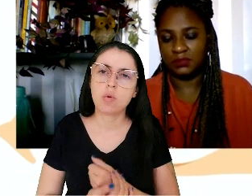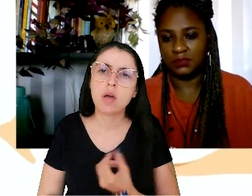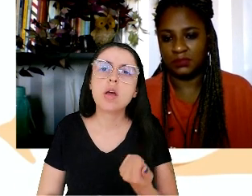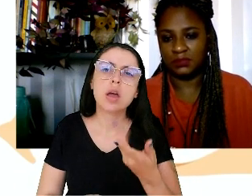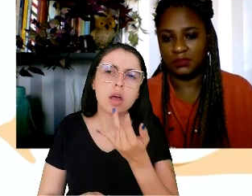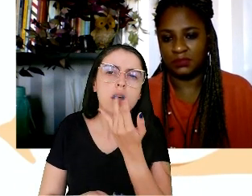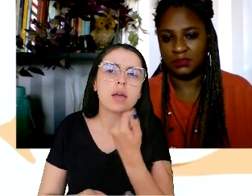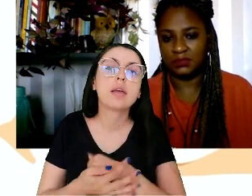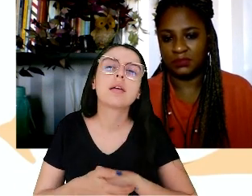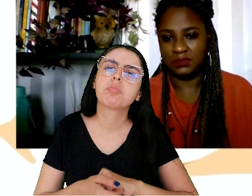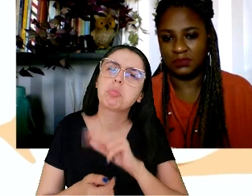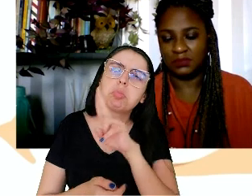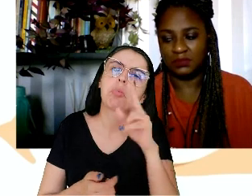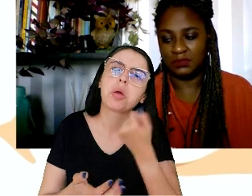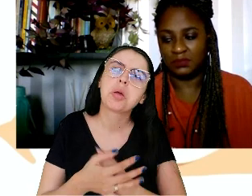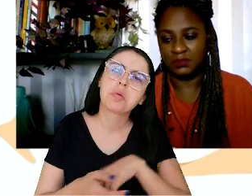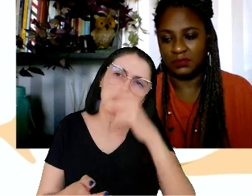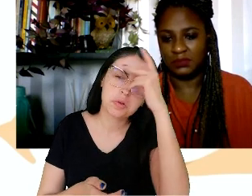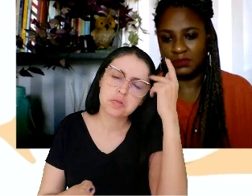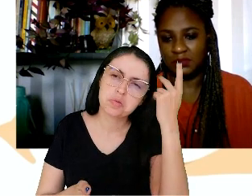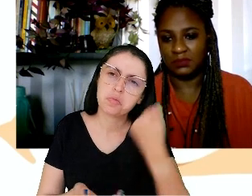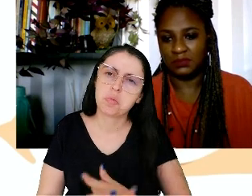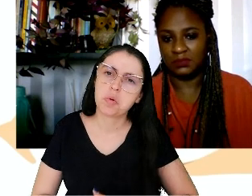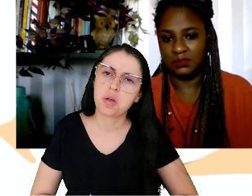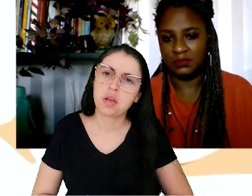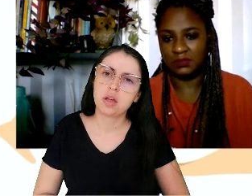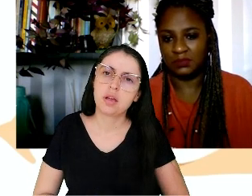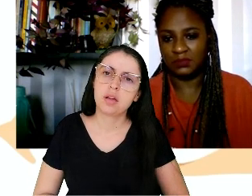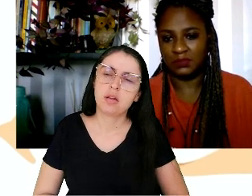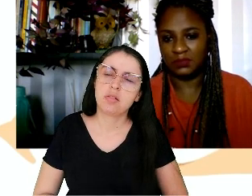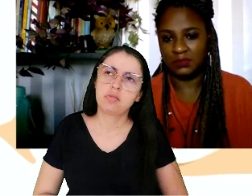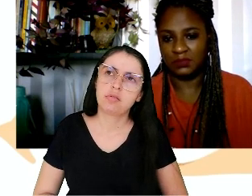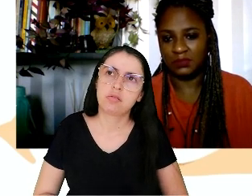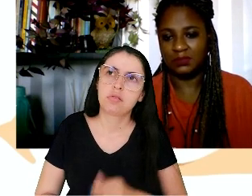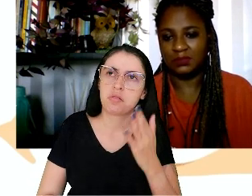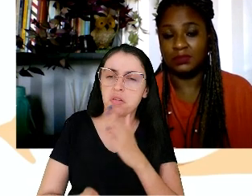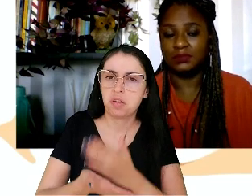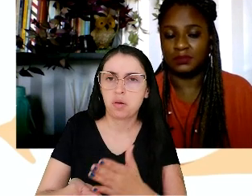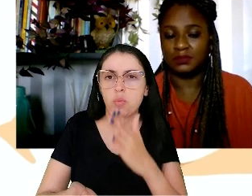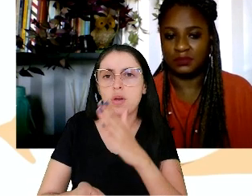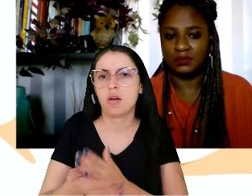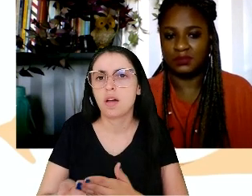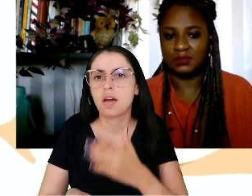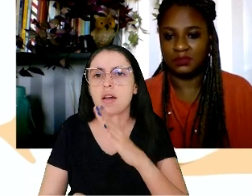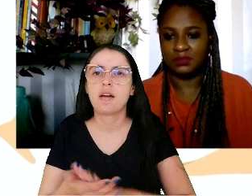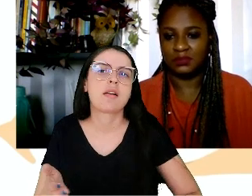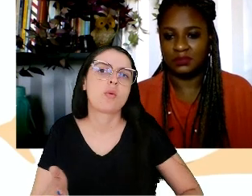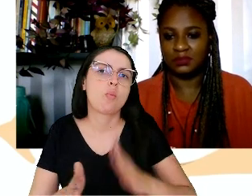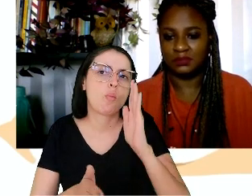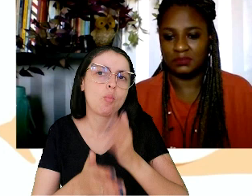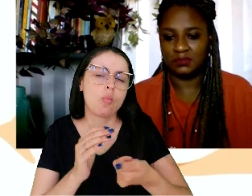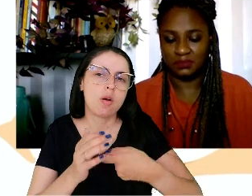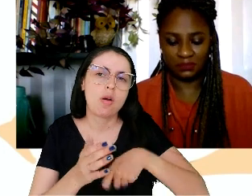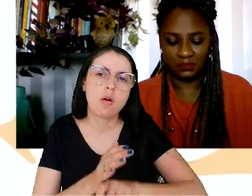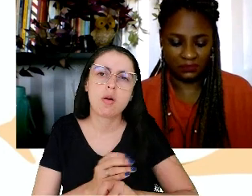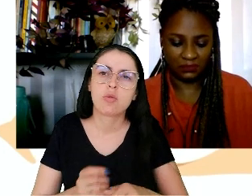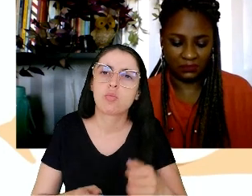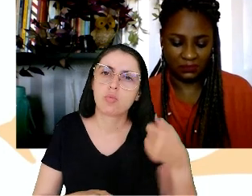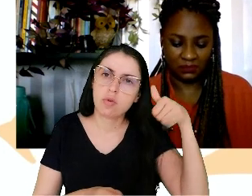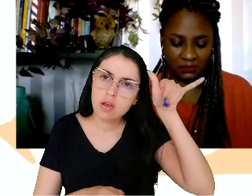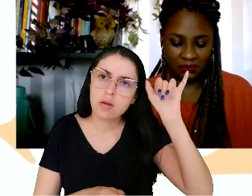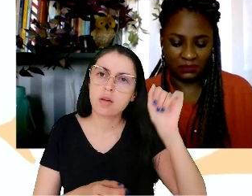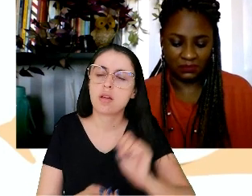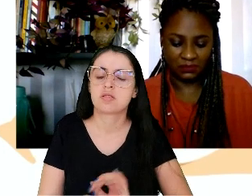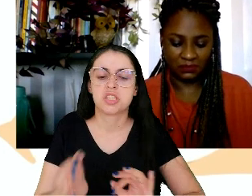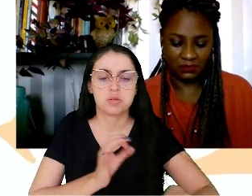quem preparou o jantar? E aí ele discute a questão, o açougueiro que abateu o boi, quem